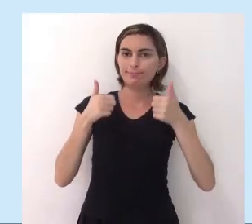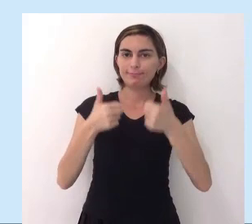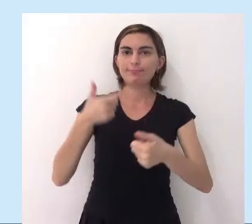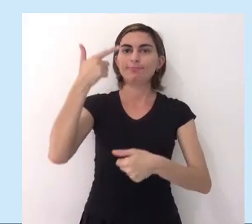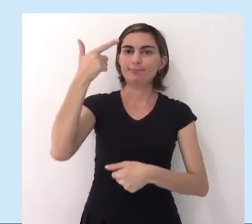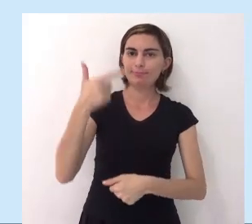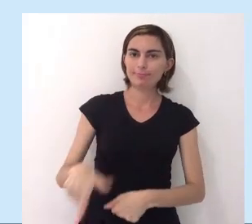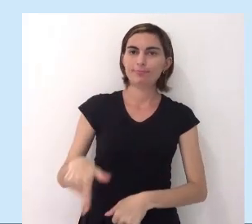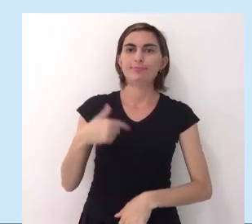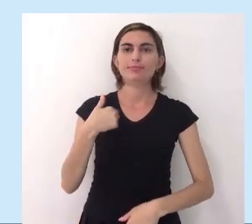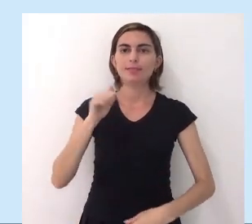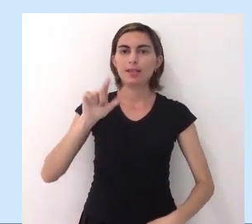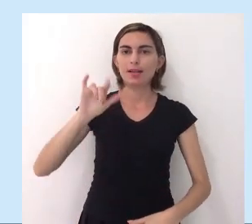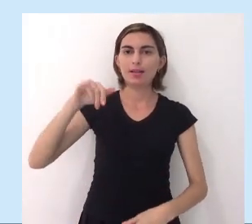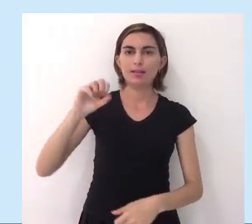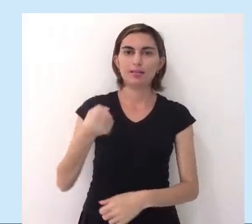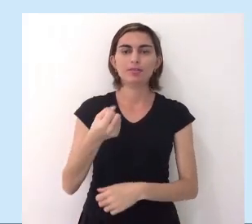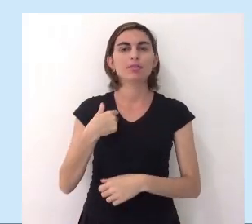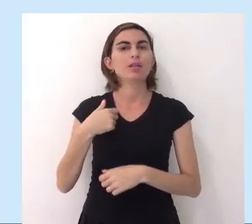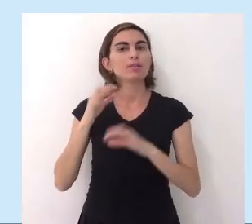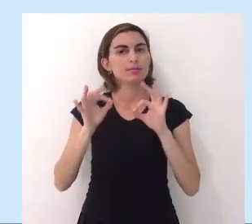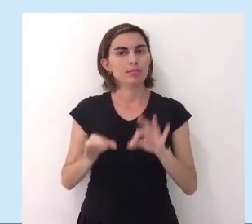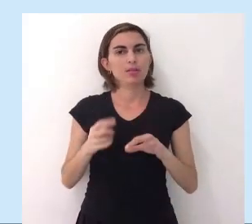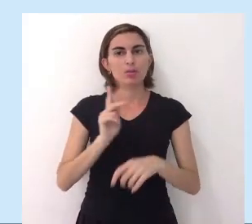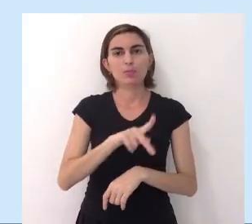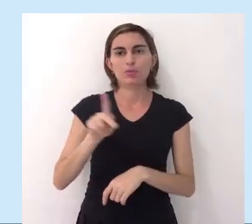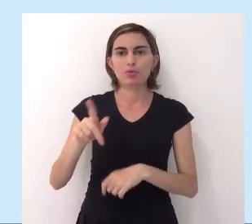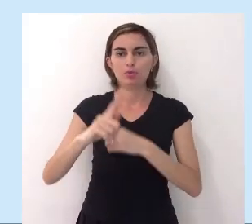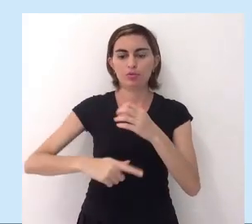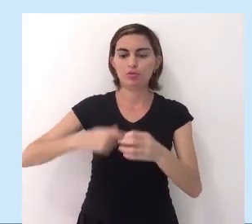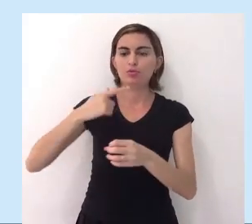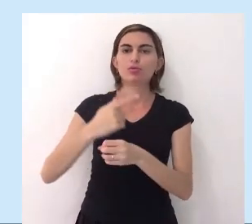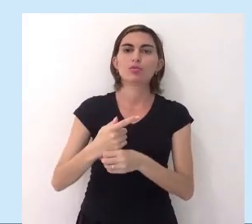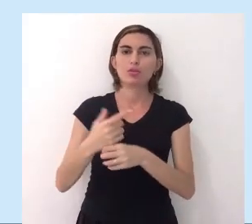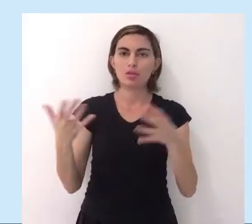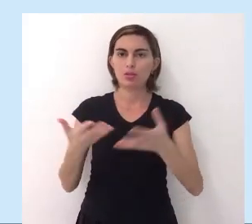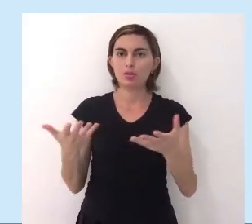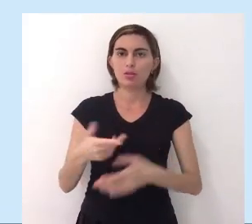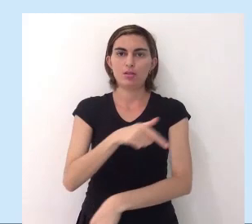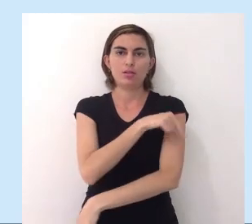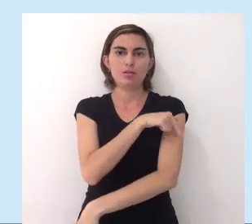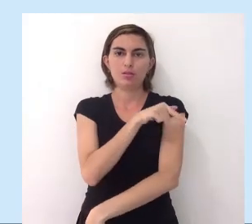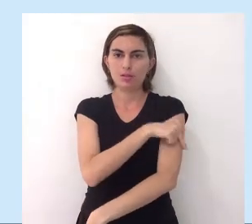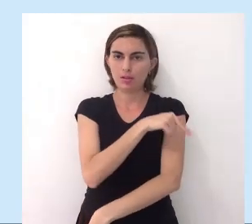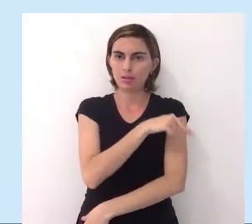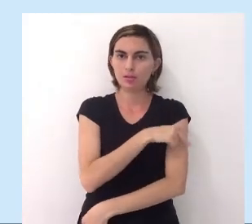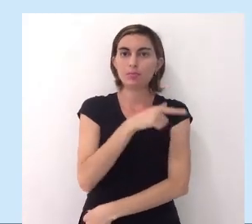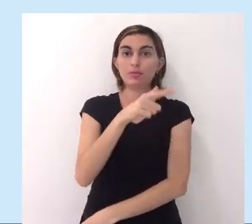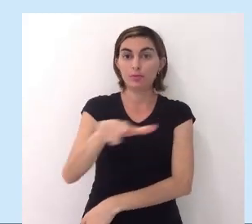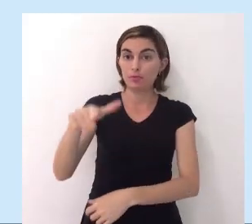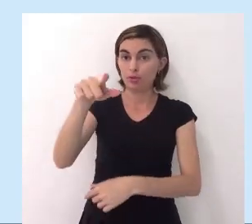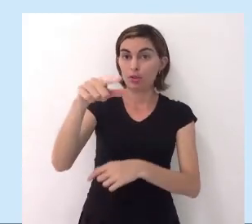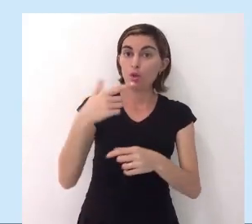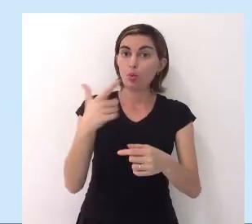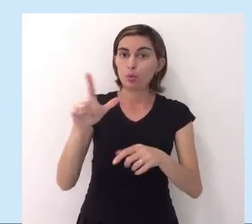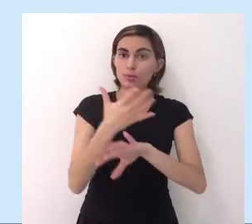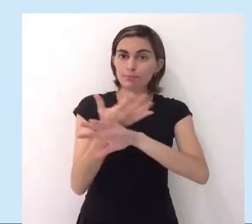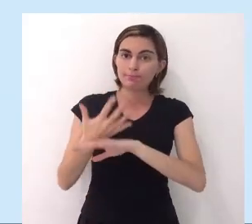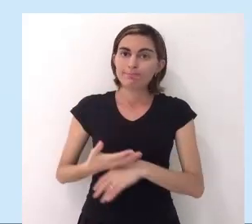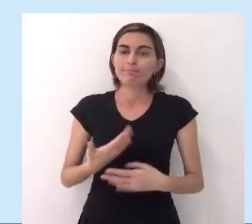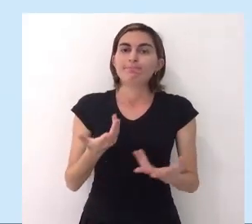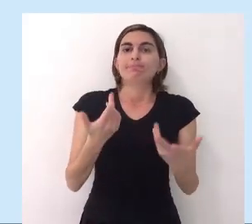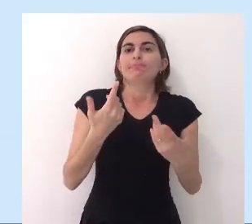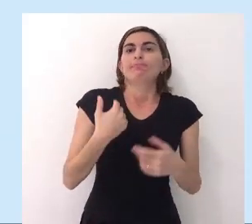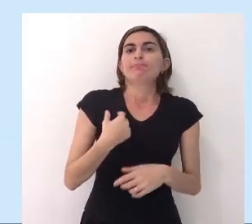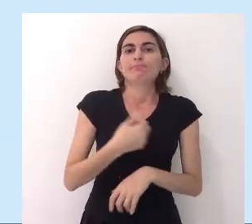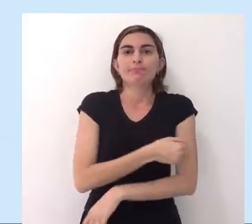Olá, gente, mais uma vez. Meu nome é Alisson, certo? Professor de Geografia. Essa aula aqui vai para o sétimo ano, mas você que é de outras turmas, você